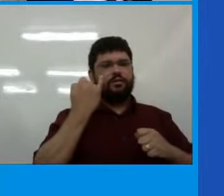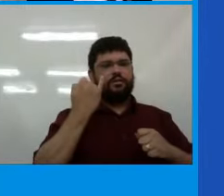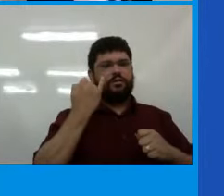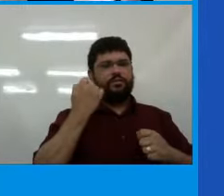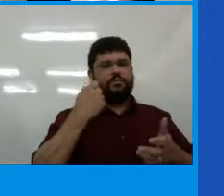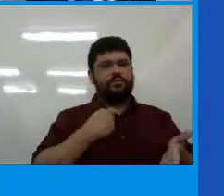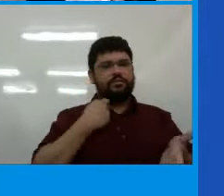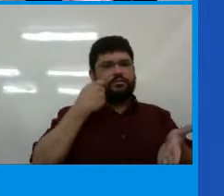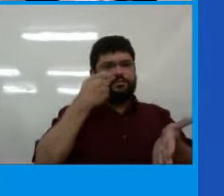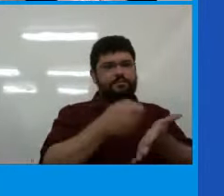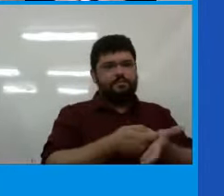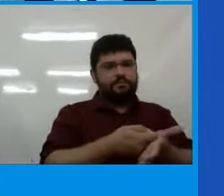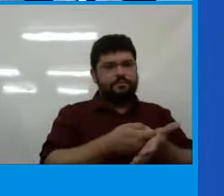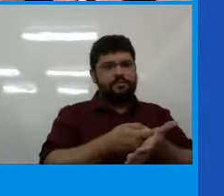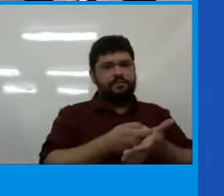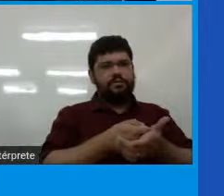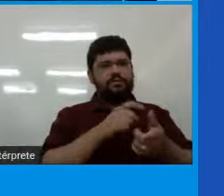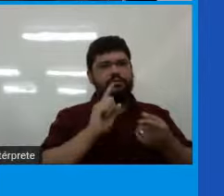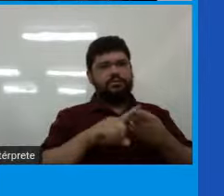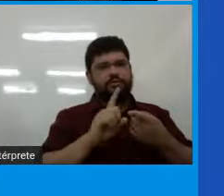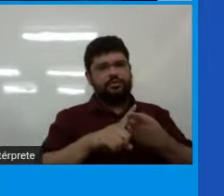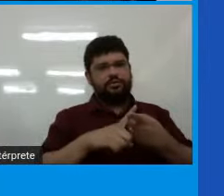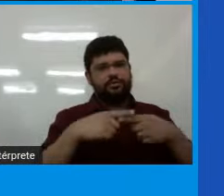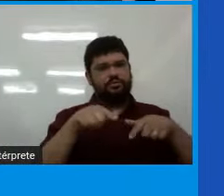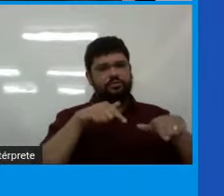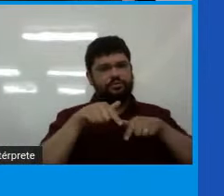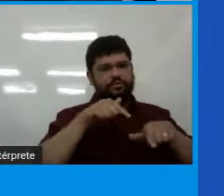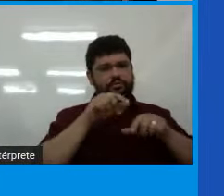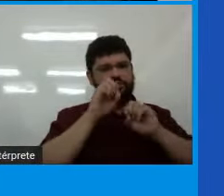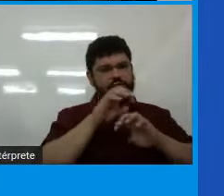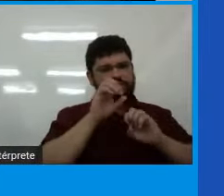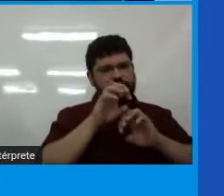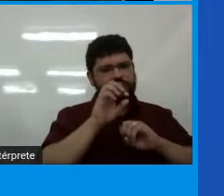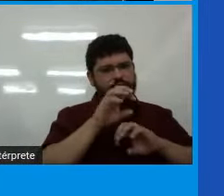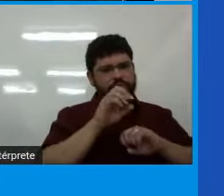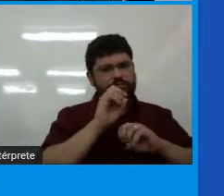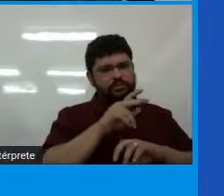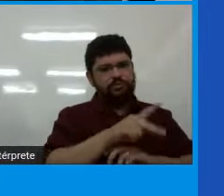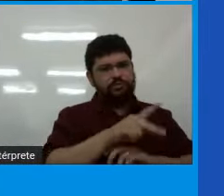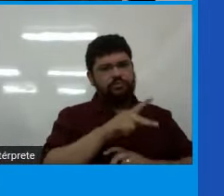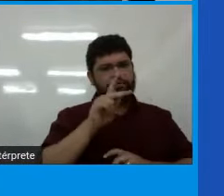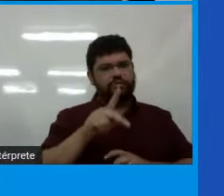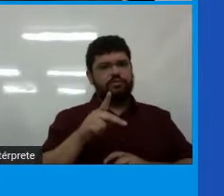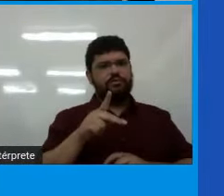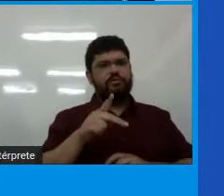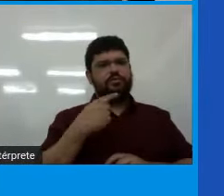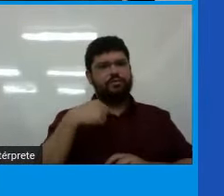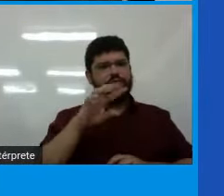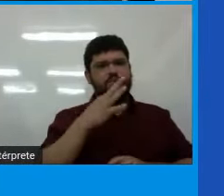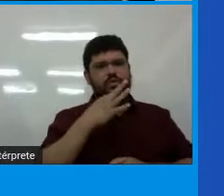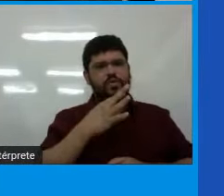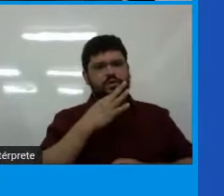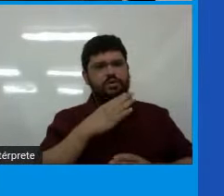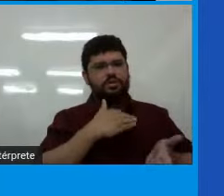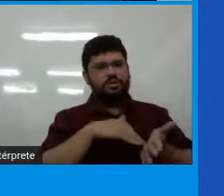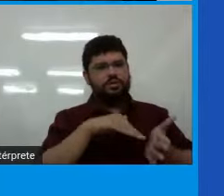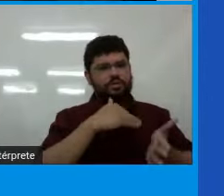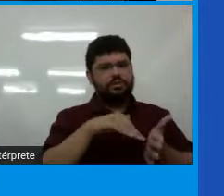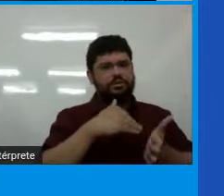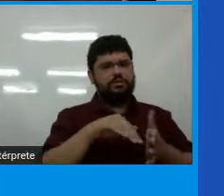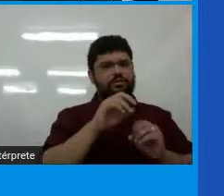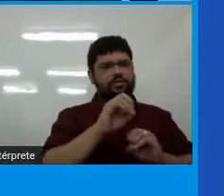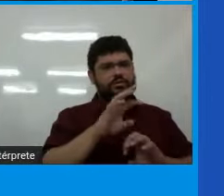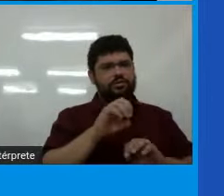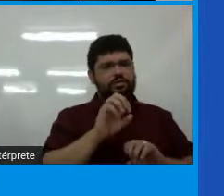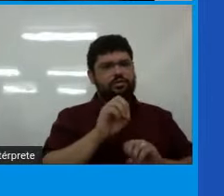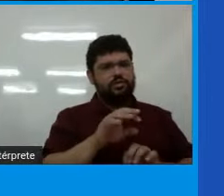e trabalhar na formação docente. Eu tenho absoluta certeza, por conhecer a equipe da Secretaria Municipal de Educação, que isso vai